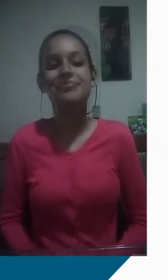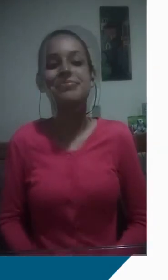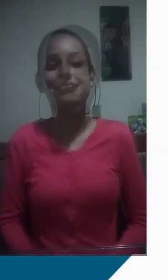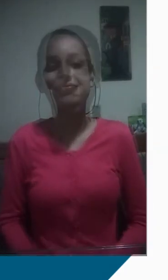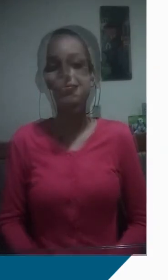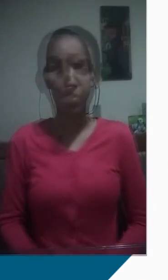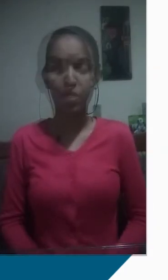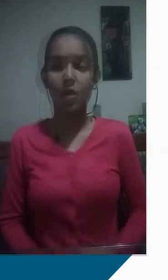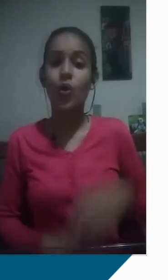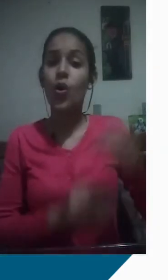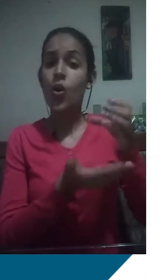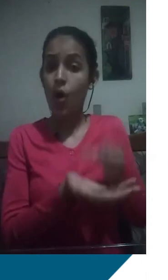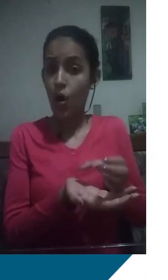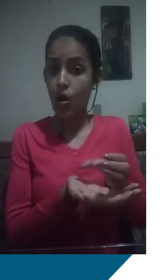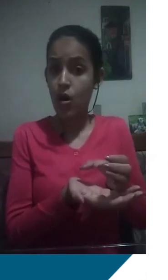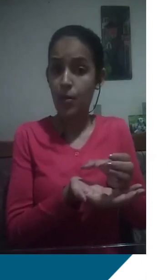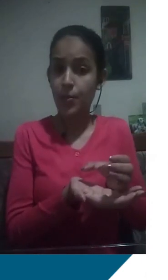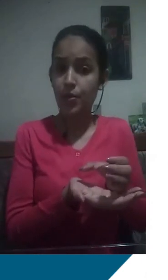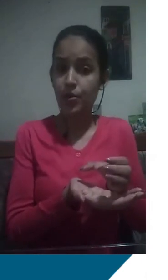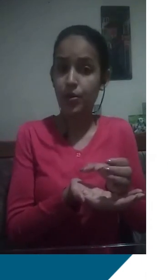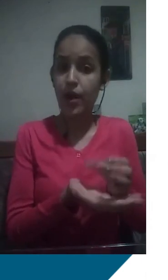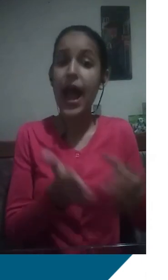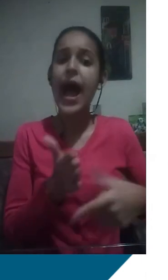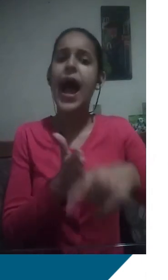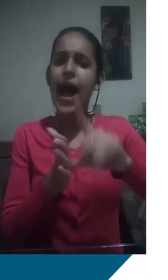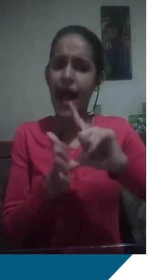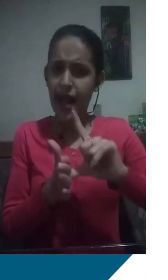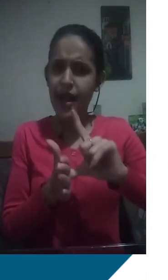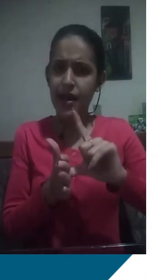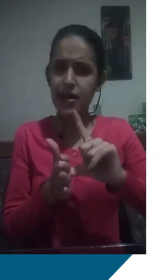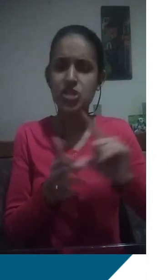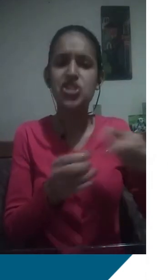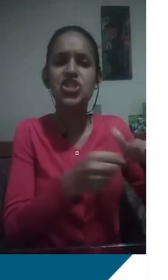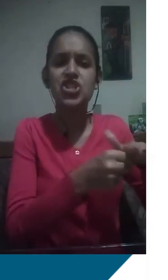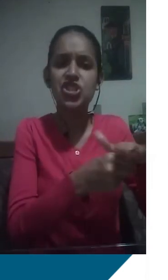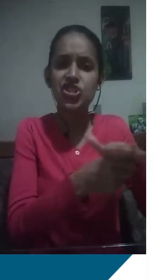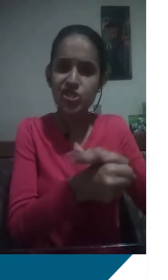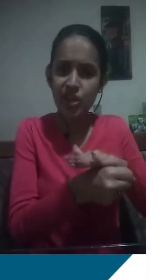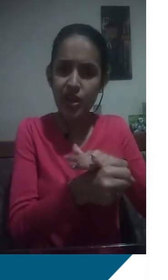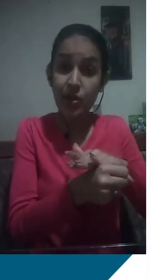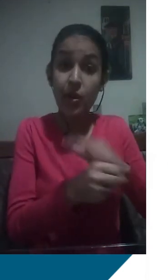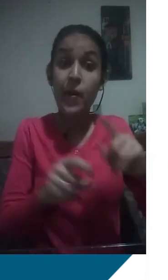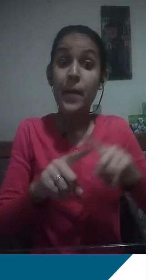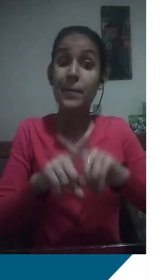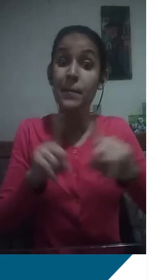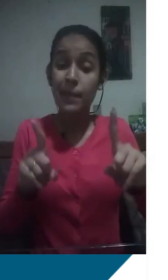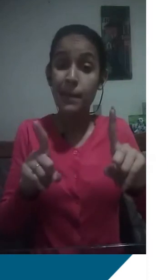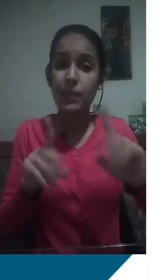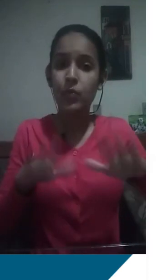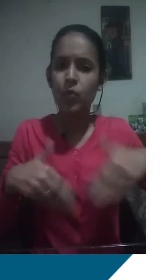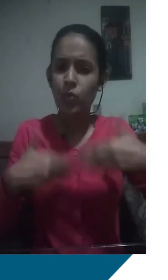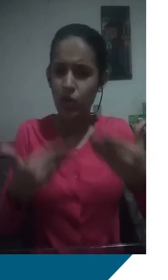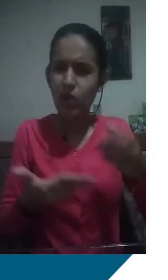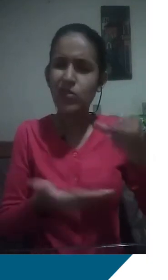Né? Por isso que a gente fala que esse volume que dilatou aqui, esse volume que caiu